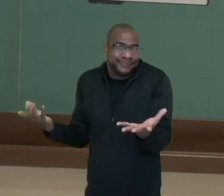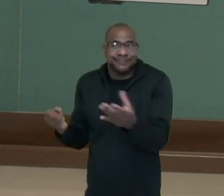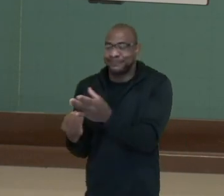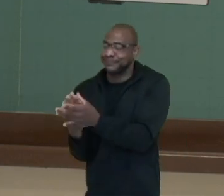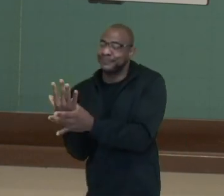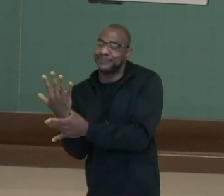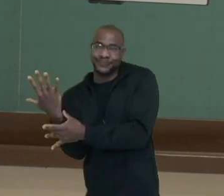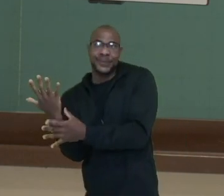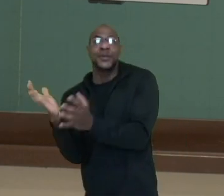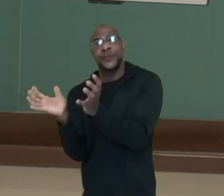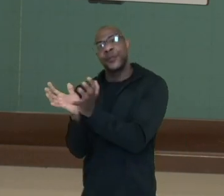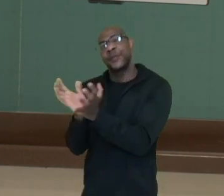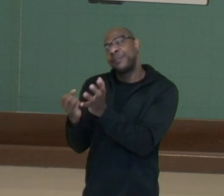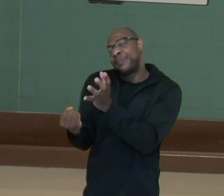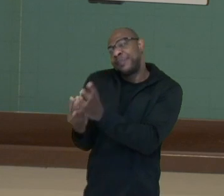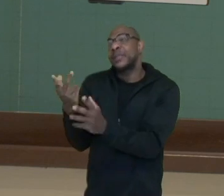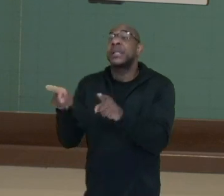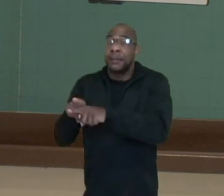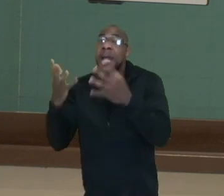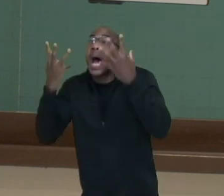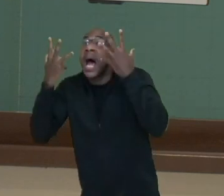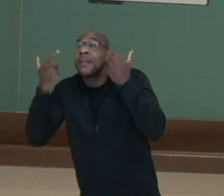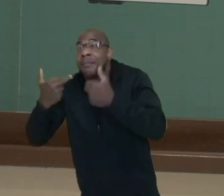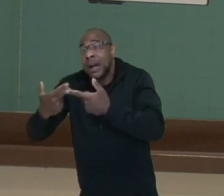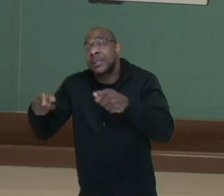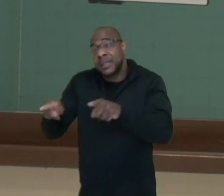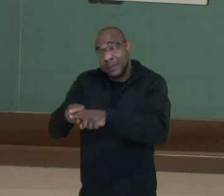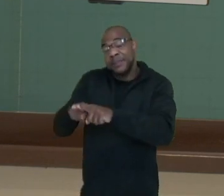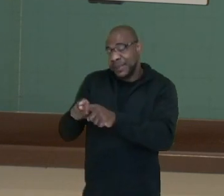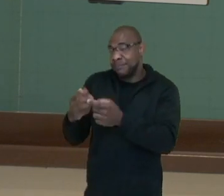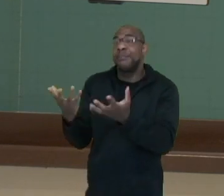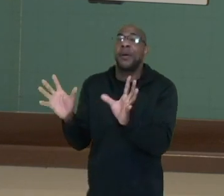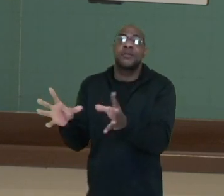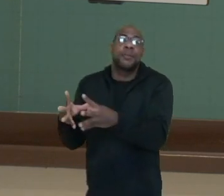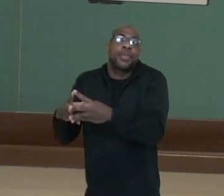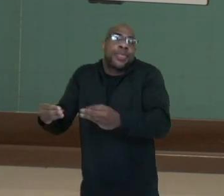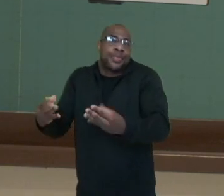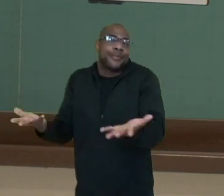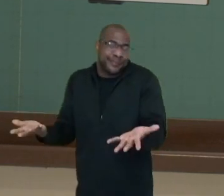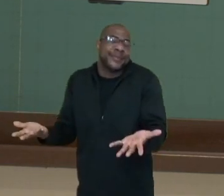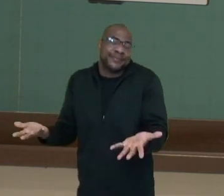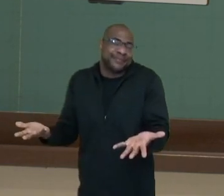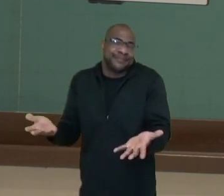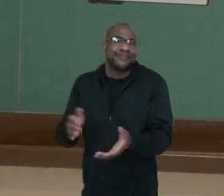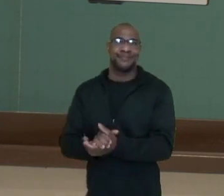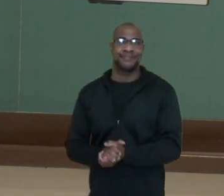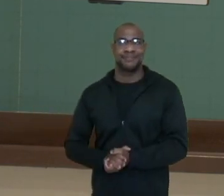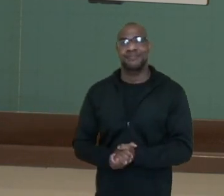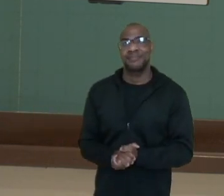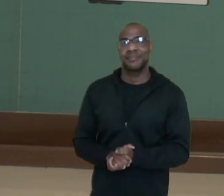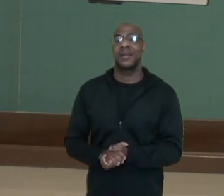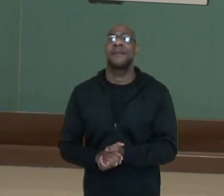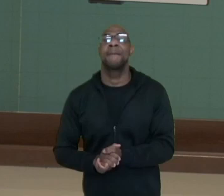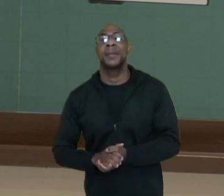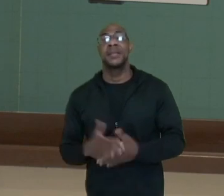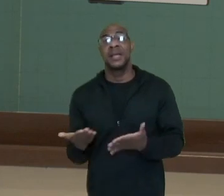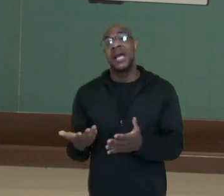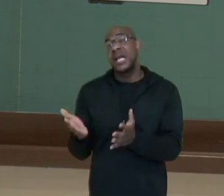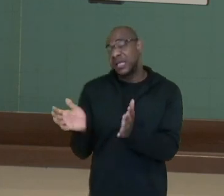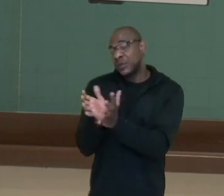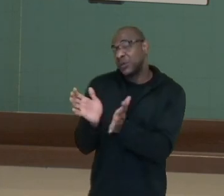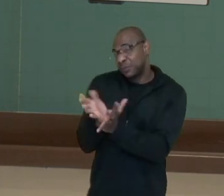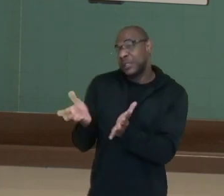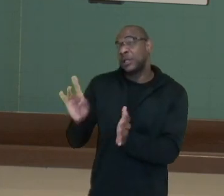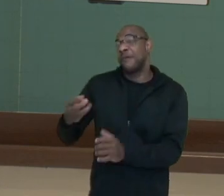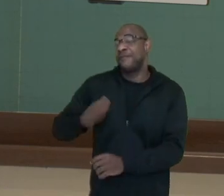também de uma espécie animal, espécies endêmicas, né? Que são típicas, que são adaptadas para viver somente naquele local. Essas espécies podem vir